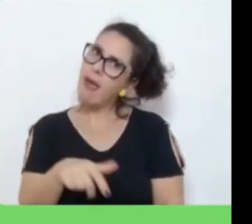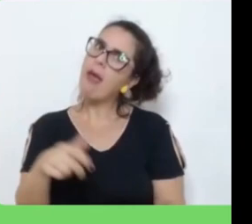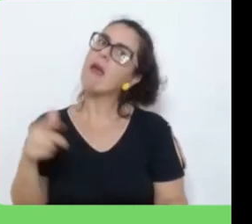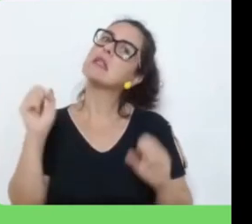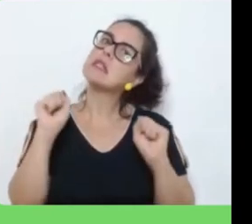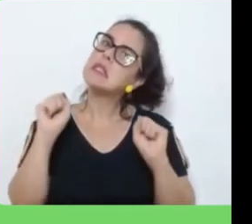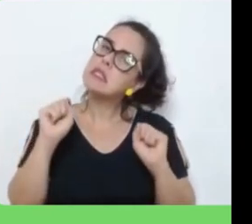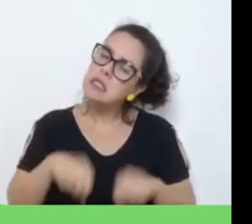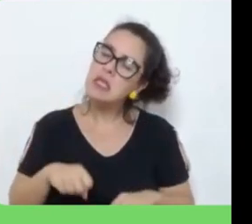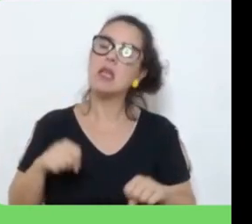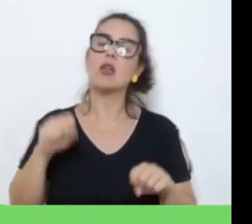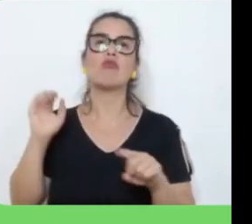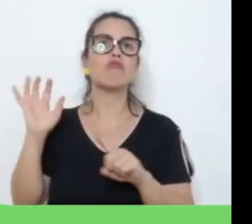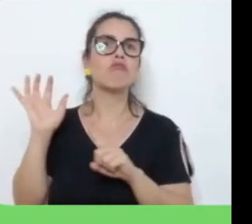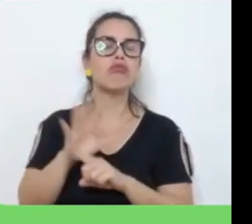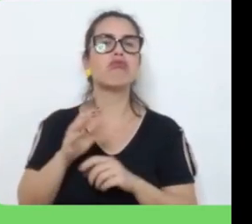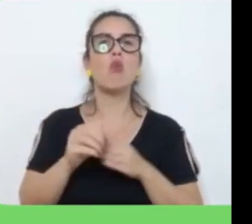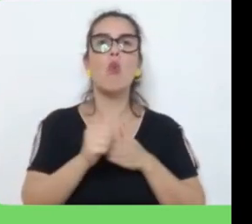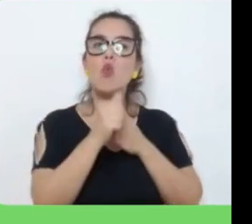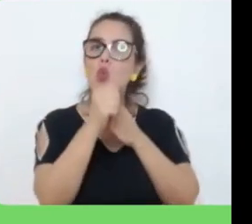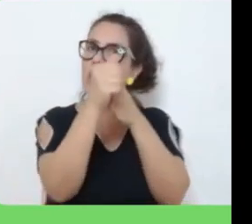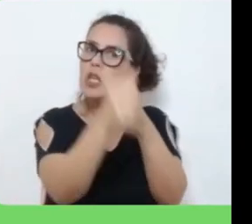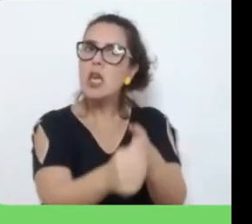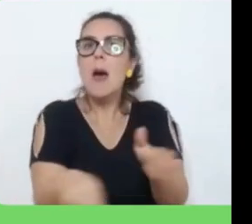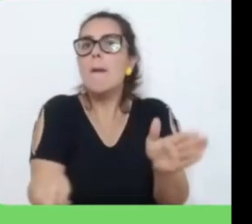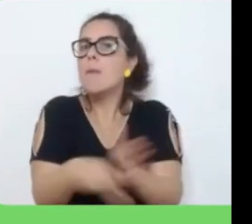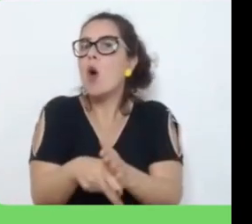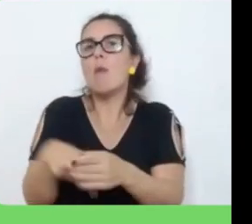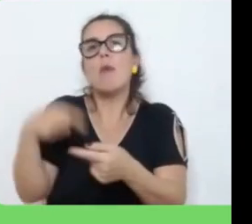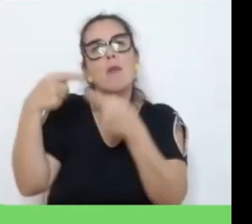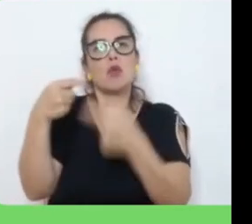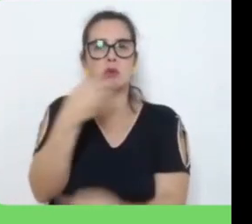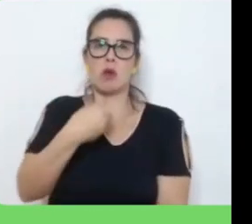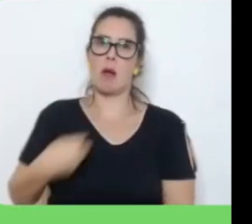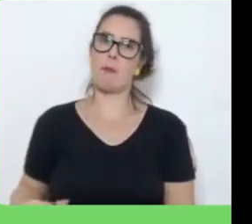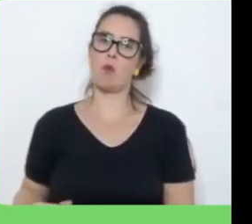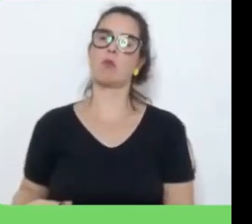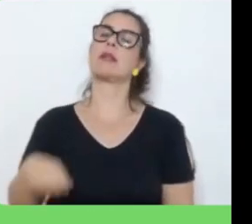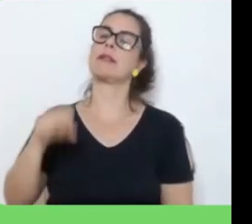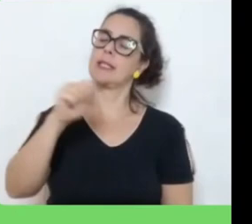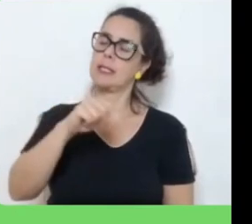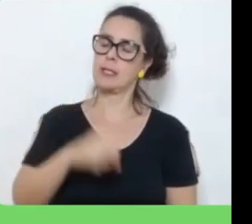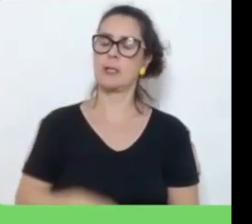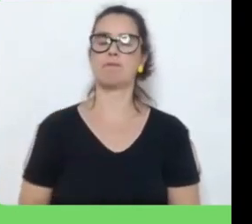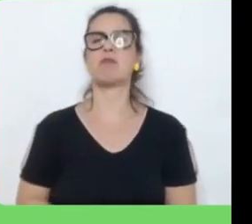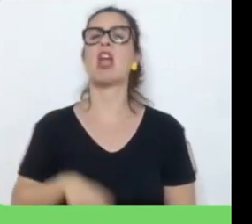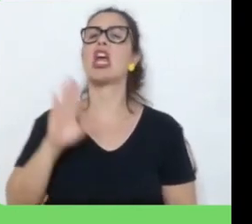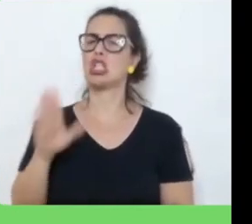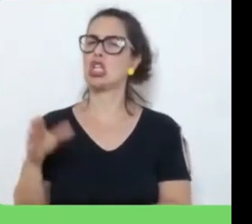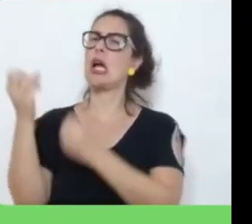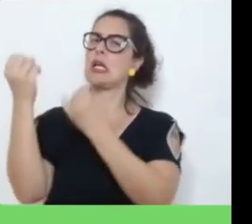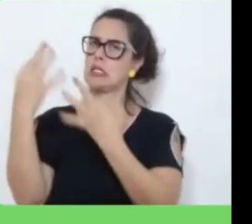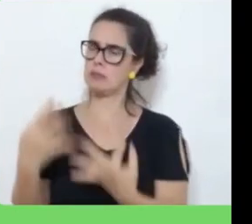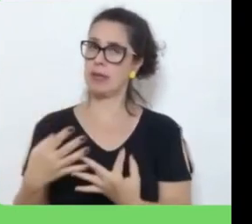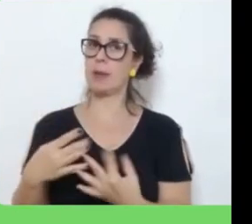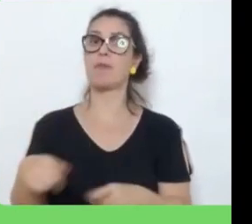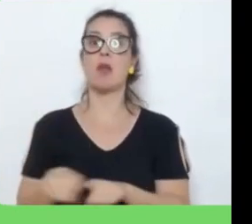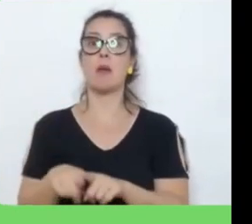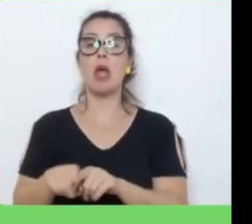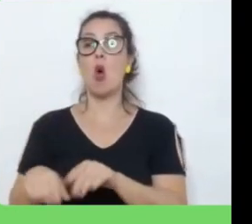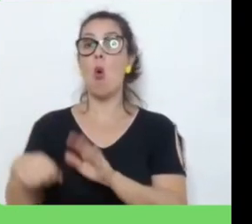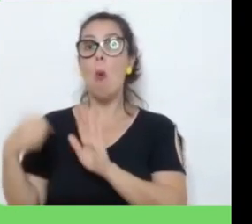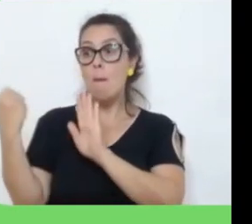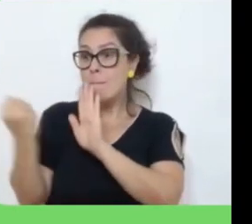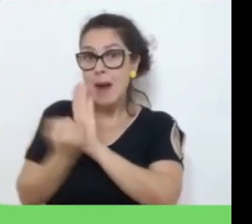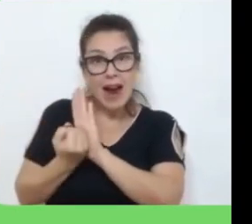eh num guia de políticas públicas eu eu eu falei em outras entrevistas que eu acho que Marco legal assim como o próprio Marco civil da internet ele é uma